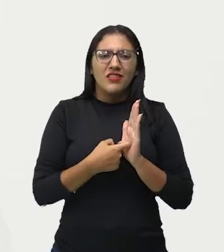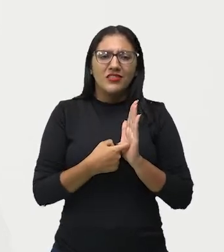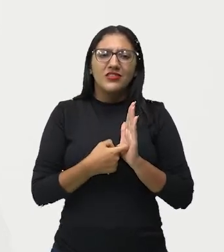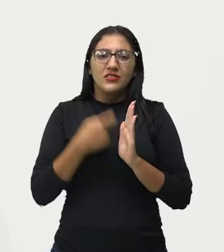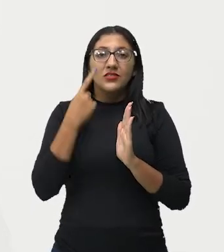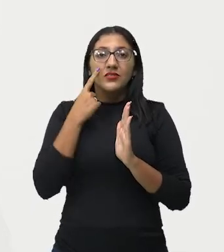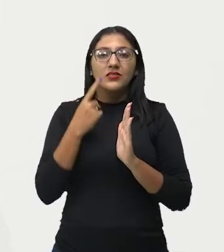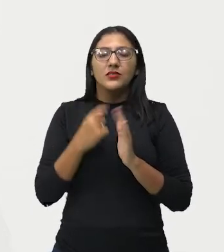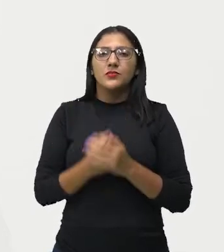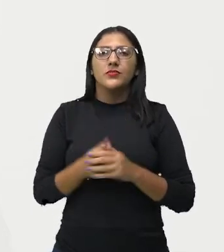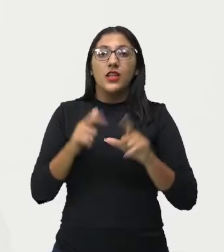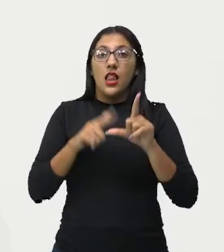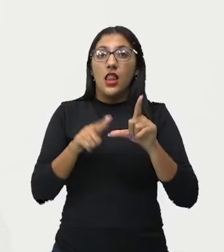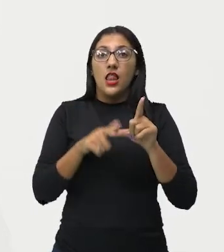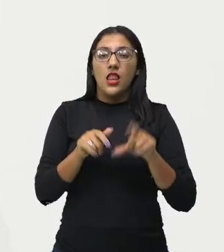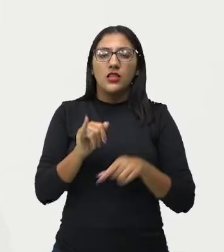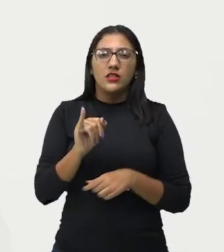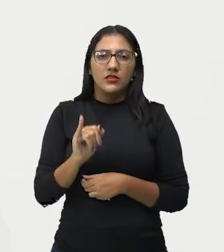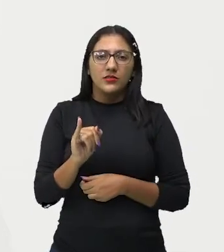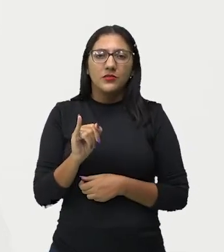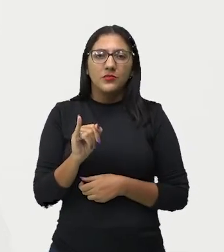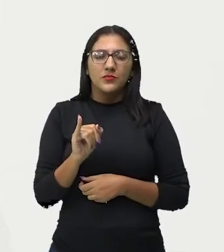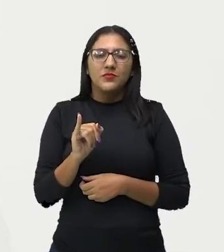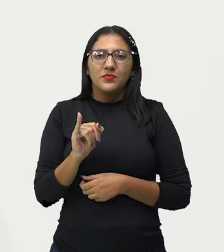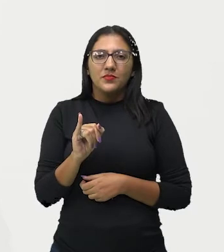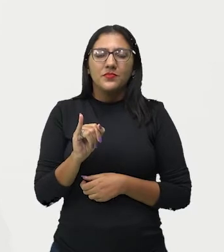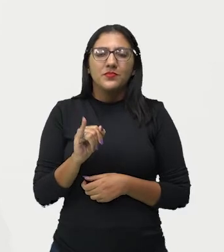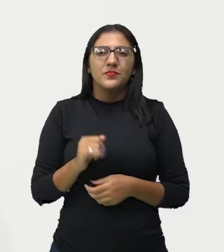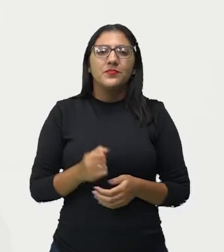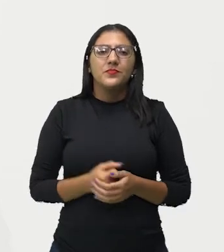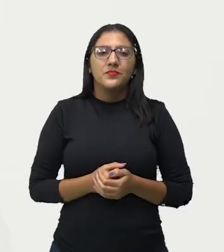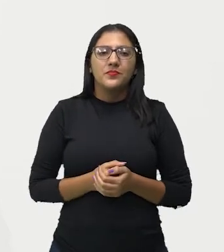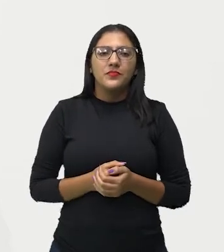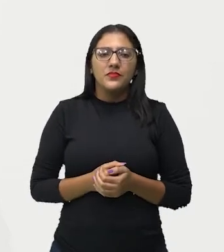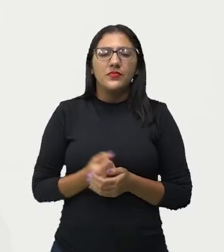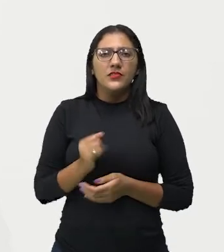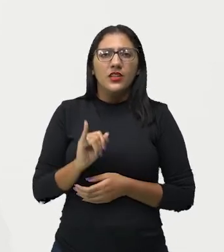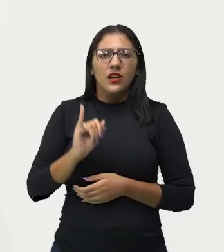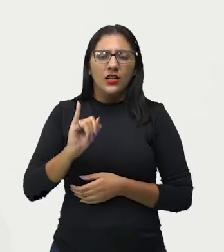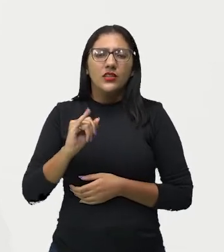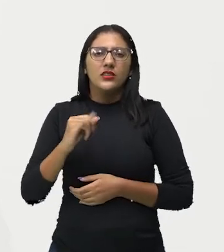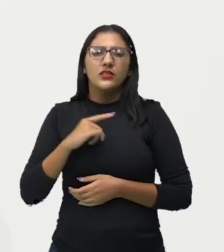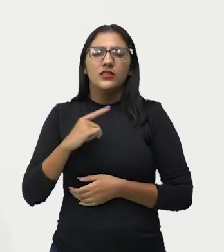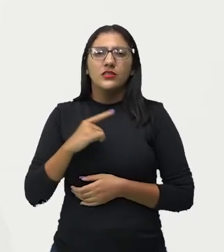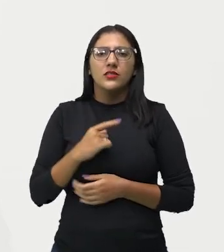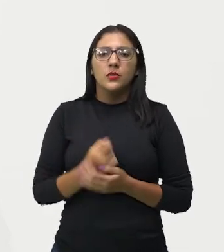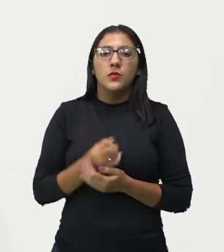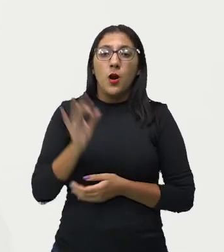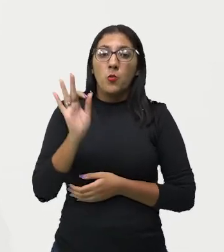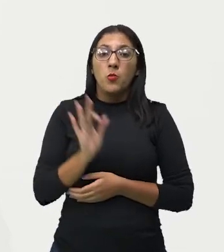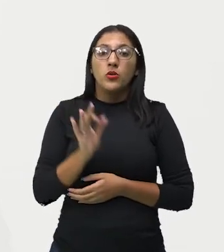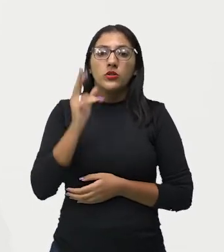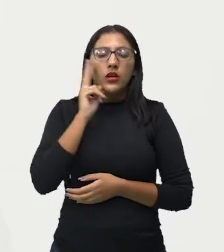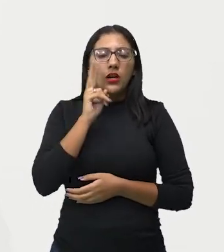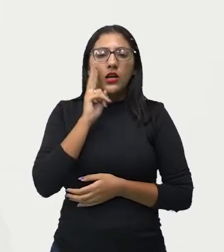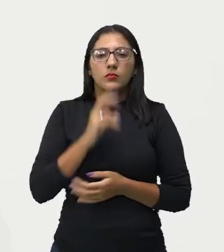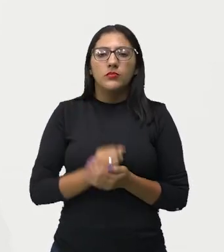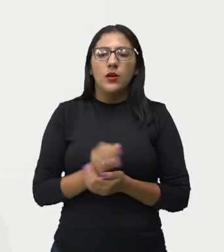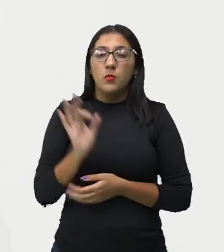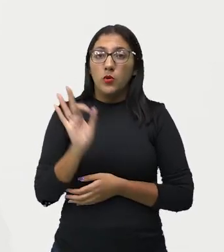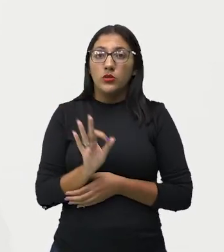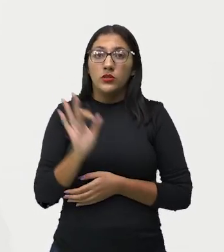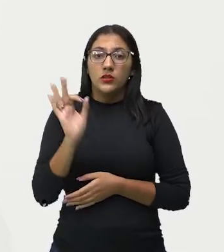vamos representar pela letra I, beleza? E a taxa é a porcentagem, atenção, que pode ser,